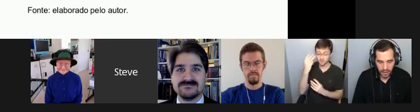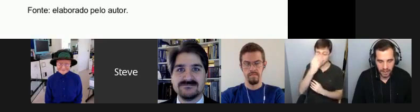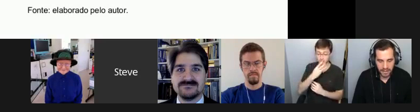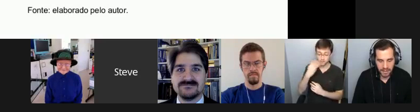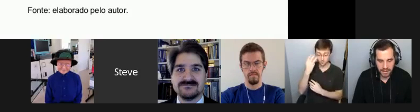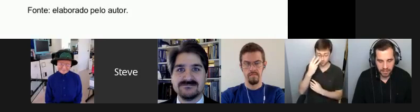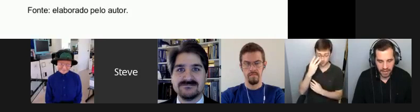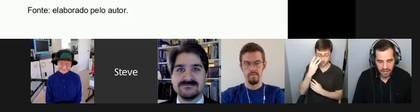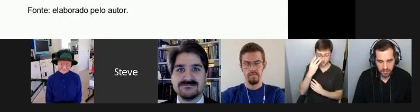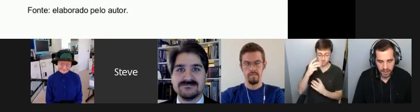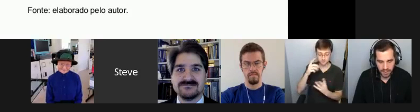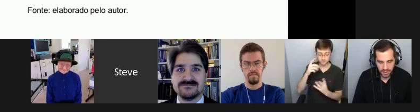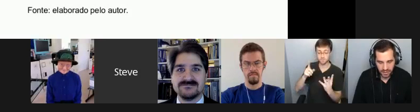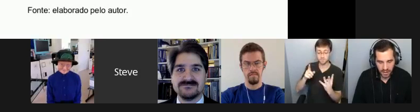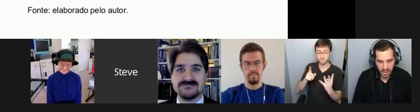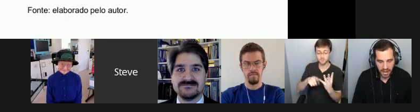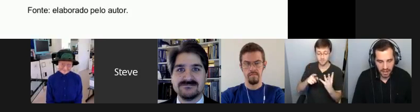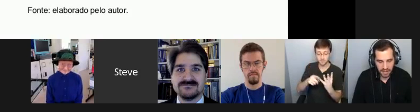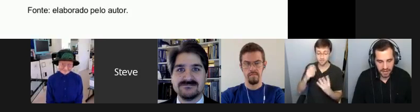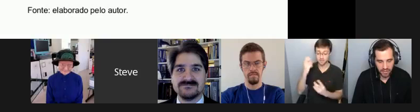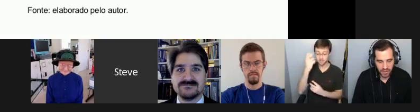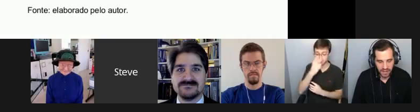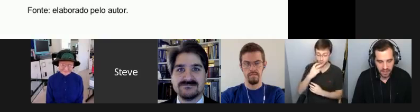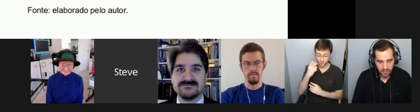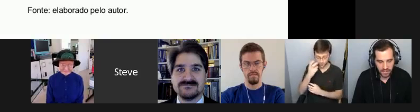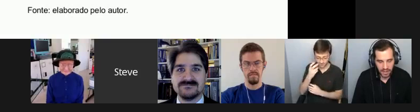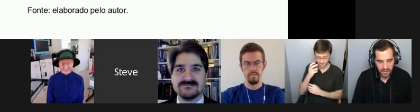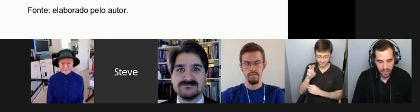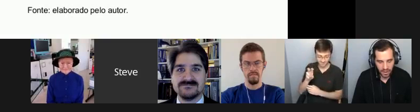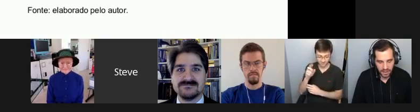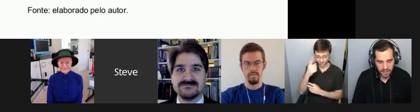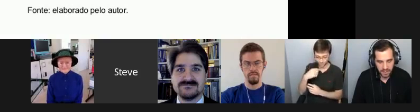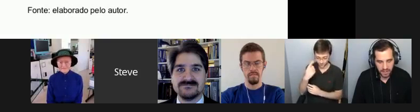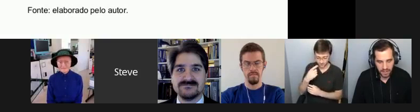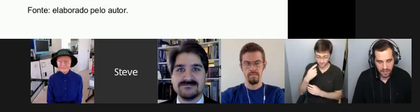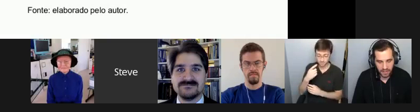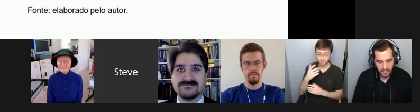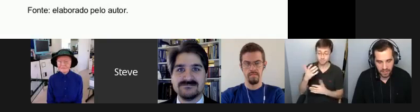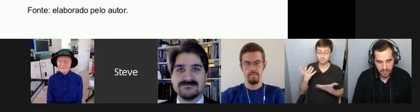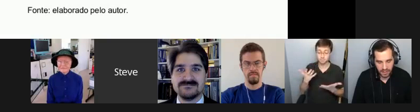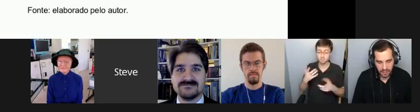Então, esses participantes, eles utilizaram 3 horas.